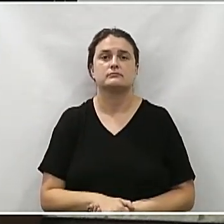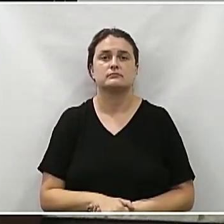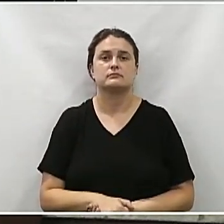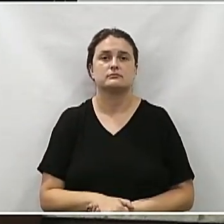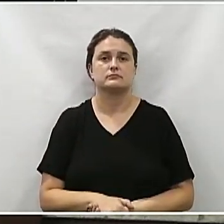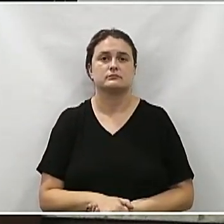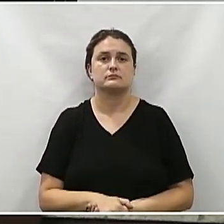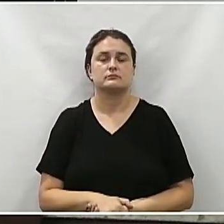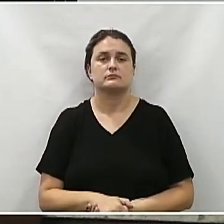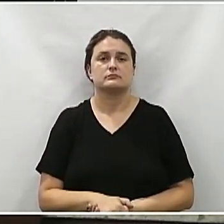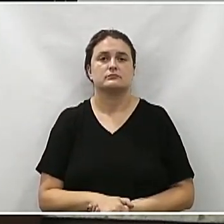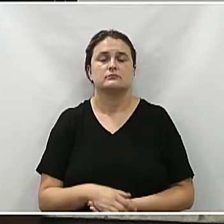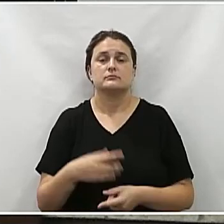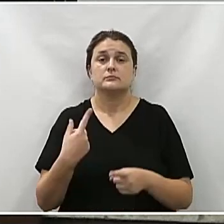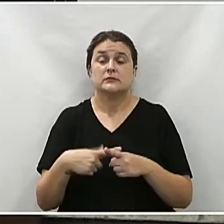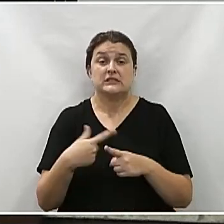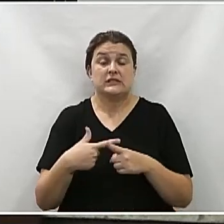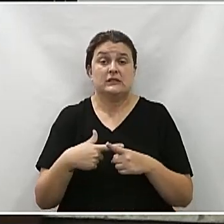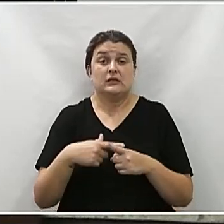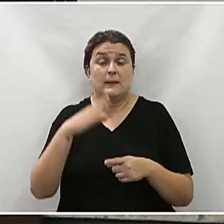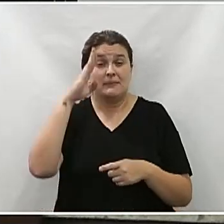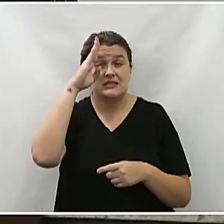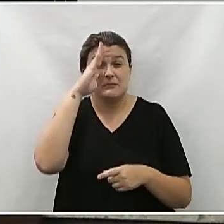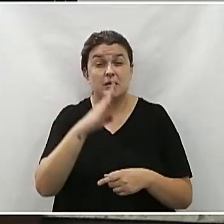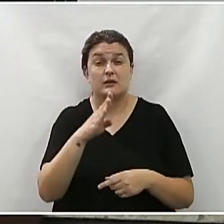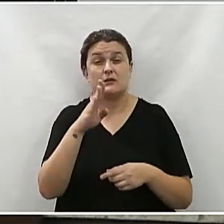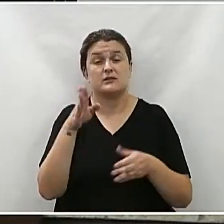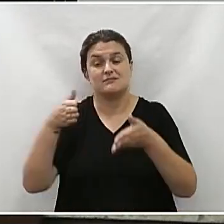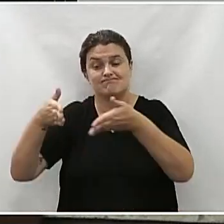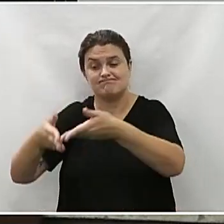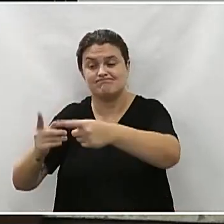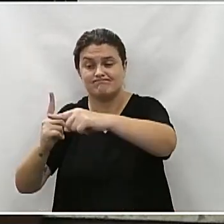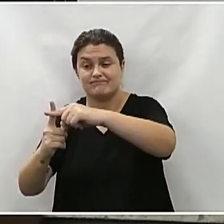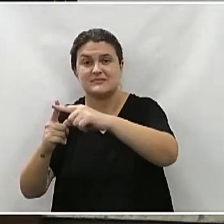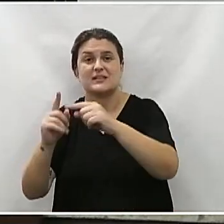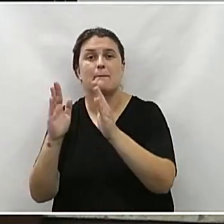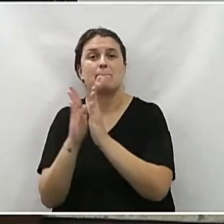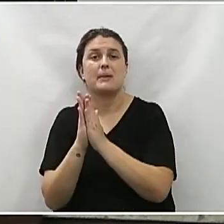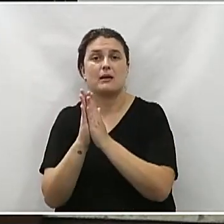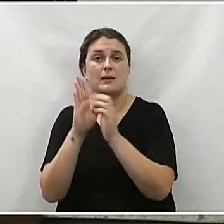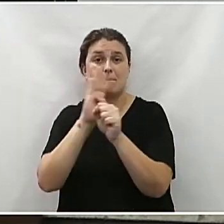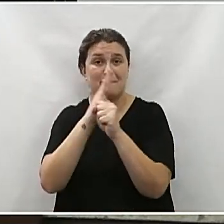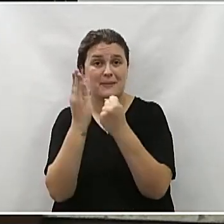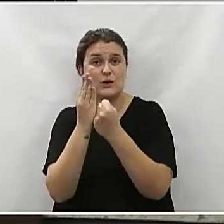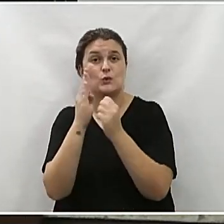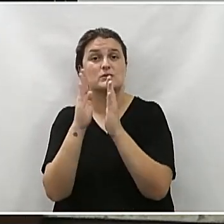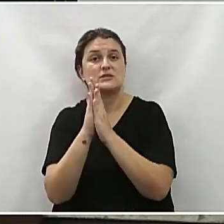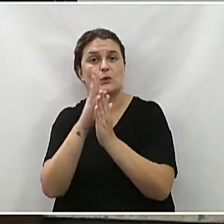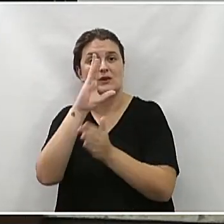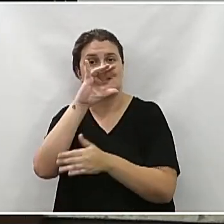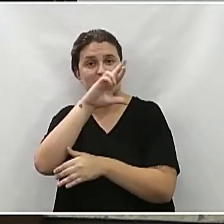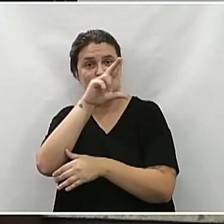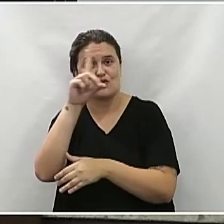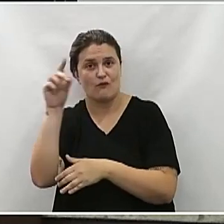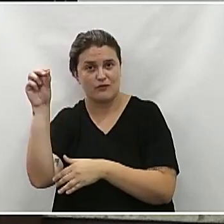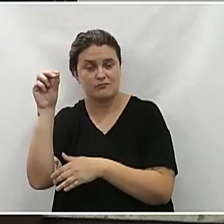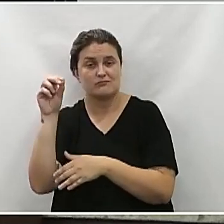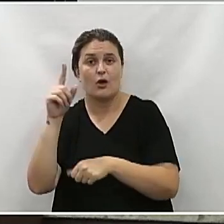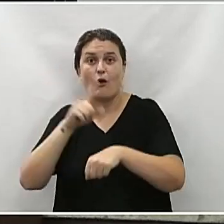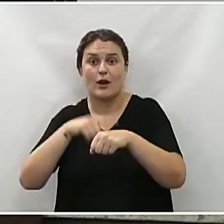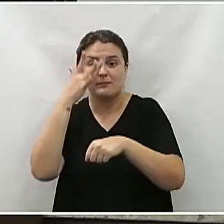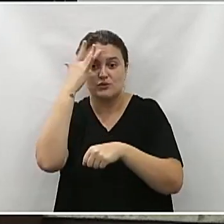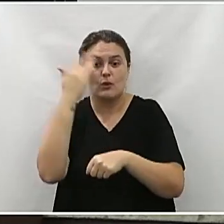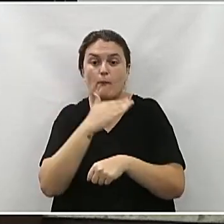as pessoas no cemitério principalmente do São Cristóvão e é uma falta de respeito você na hora que mais